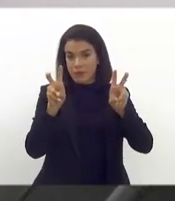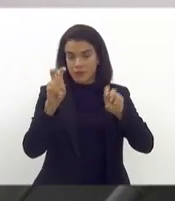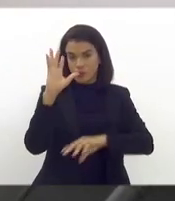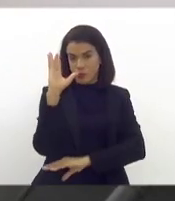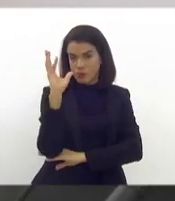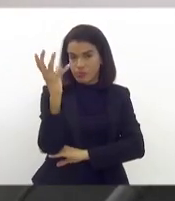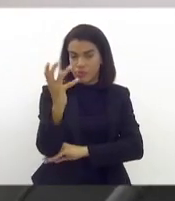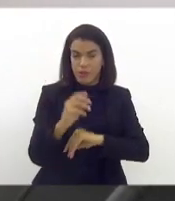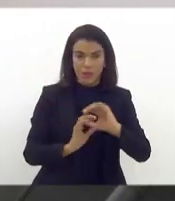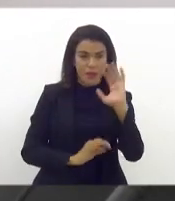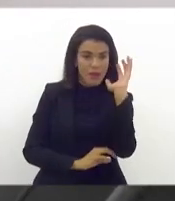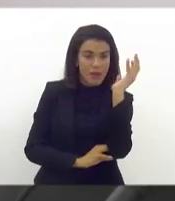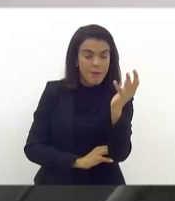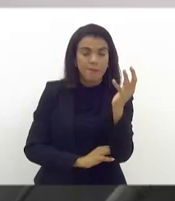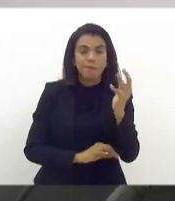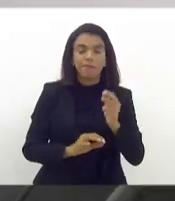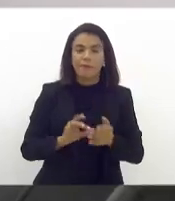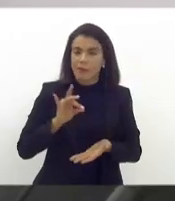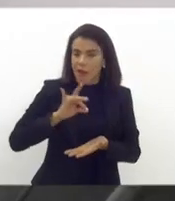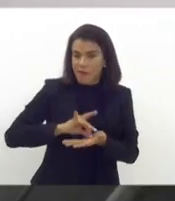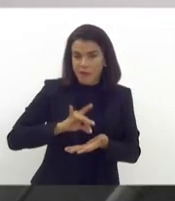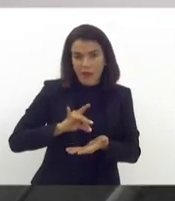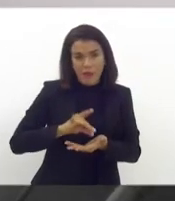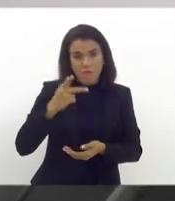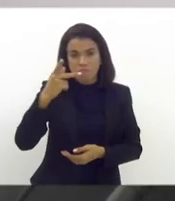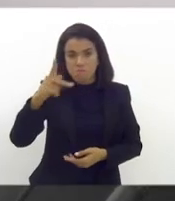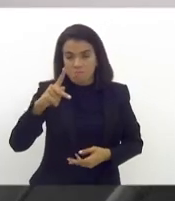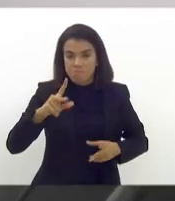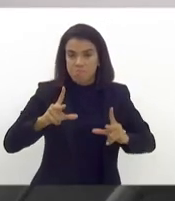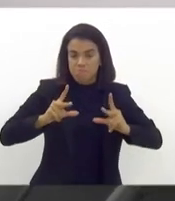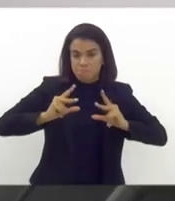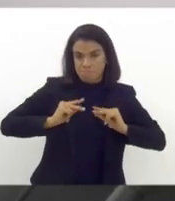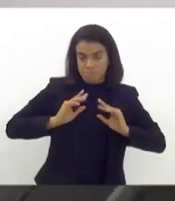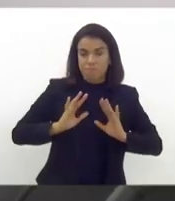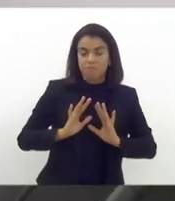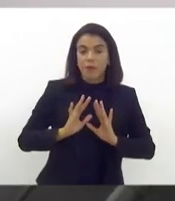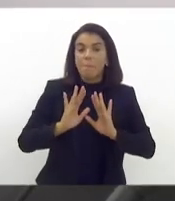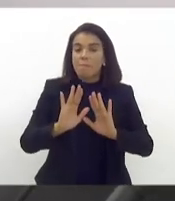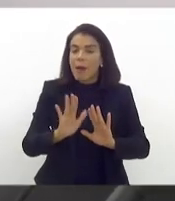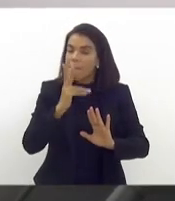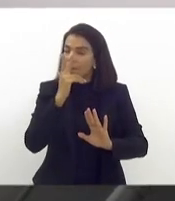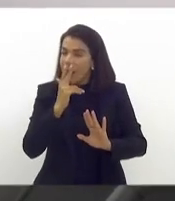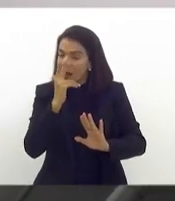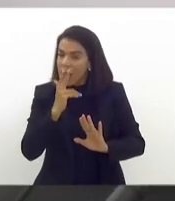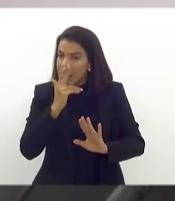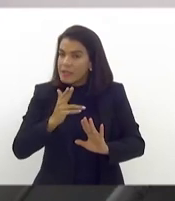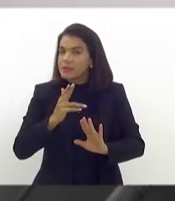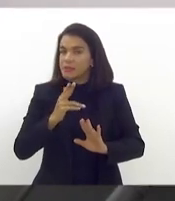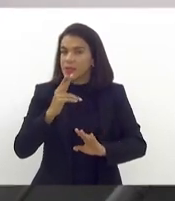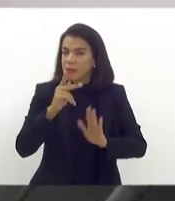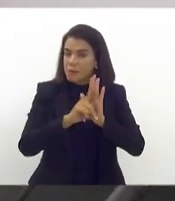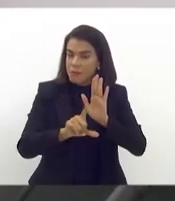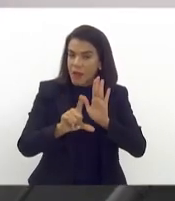Não, de verdade, não entrando no aspecto meritório, no mérito em si da questão, mas me parece que o destino de ambos os